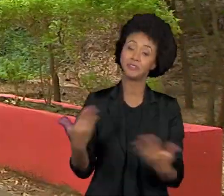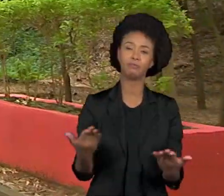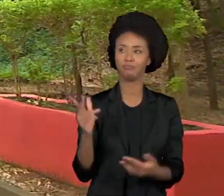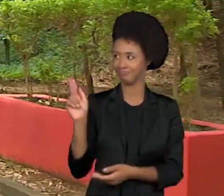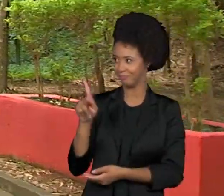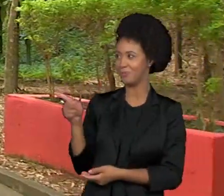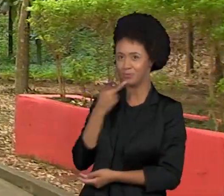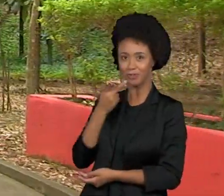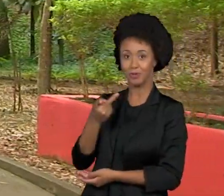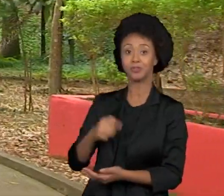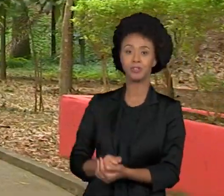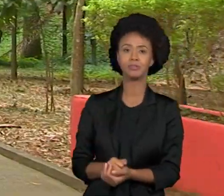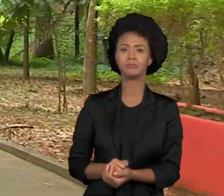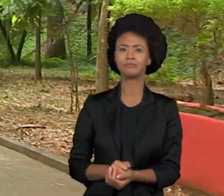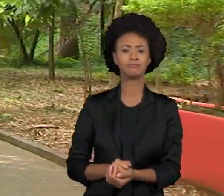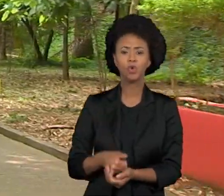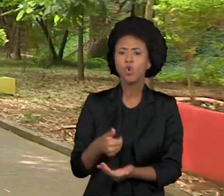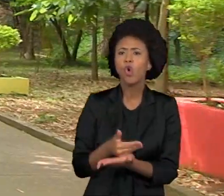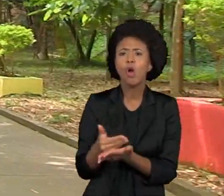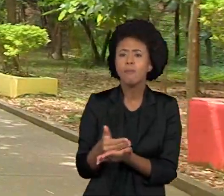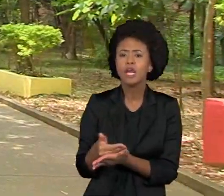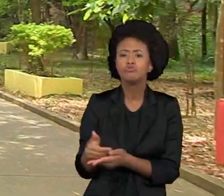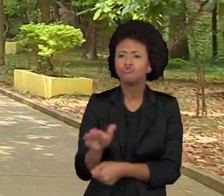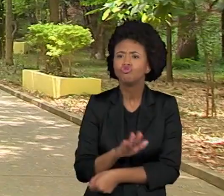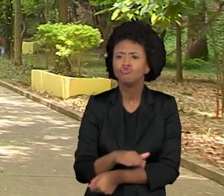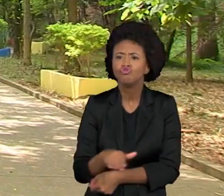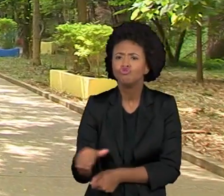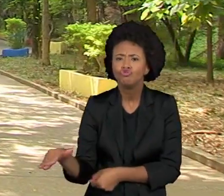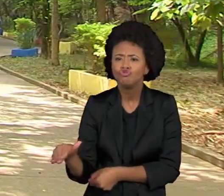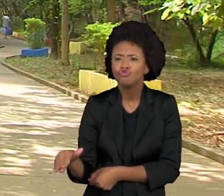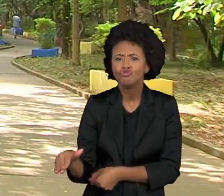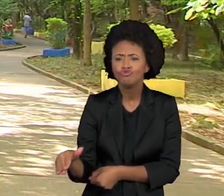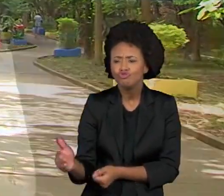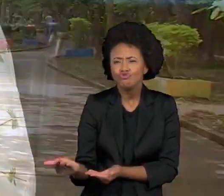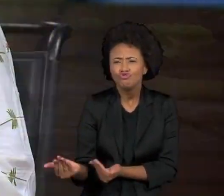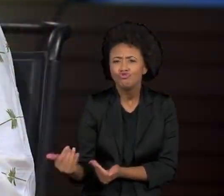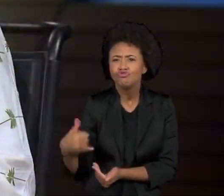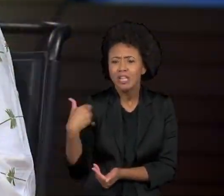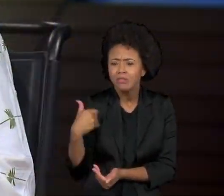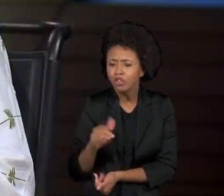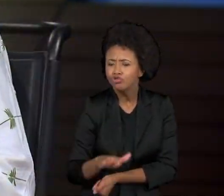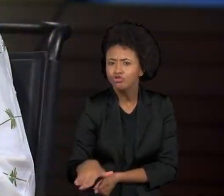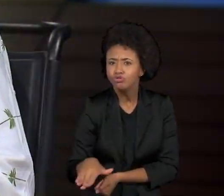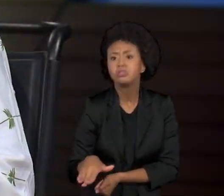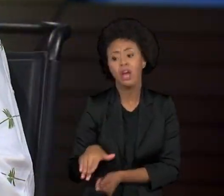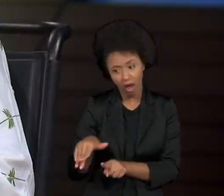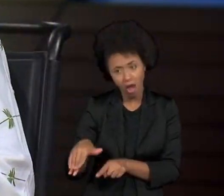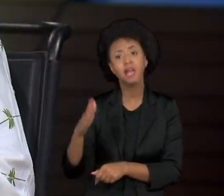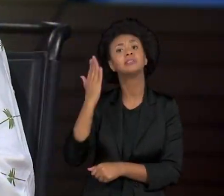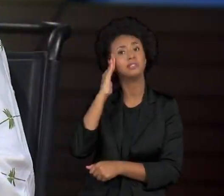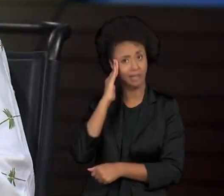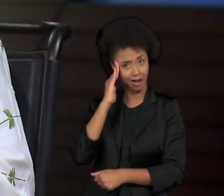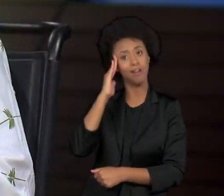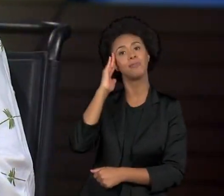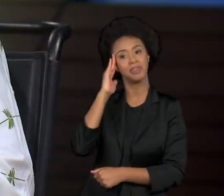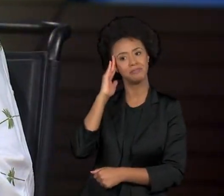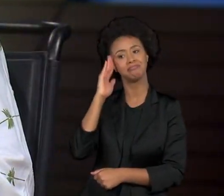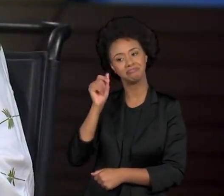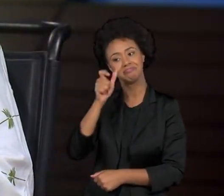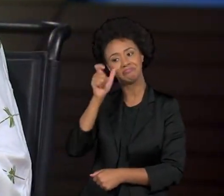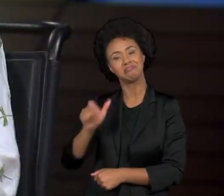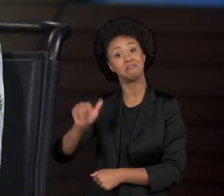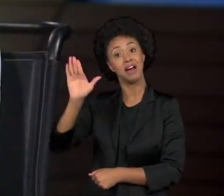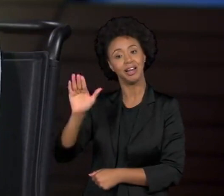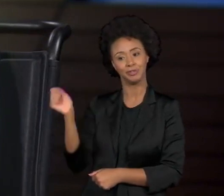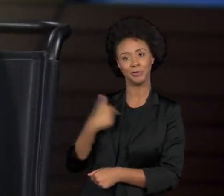antes, a questão desde a primeira infância, né? As crianças, acho que elas mais sabem desse contato da natureza do que a gente, só que a gente não